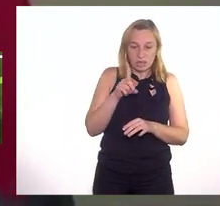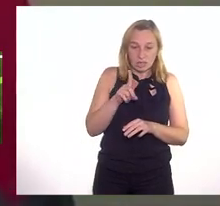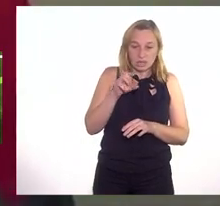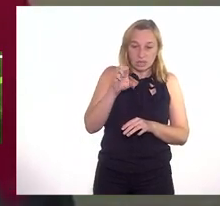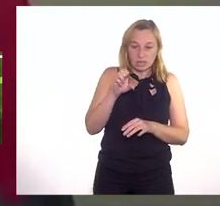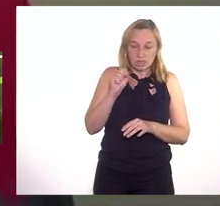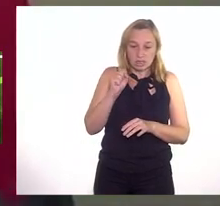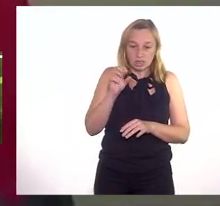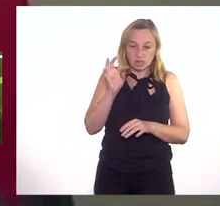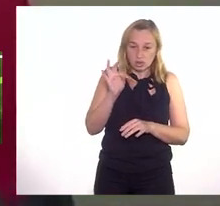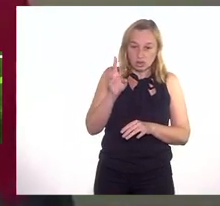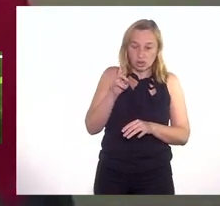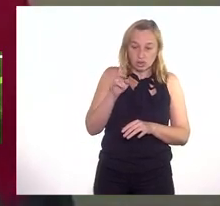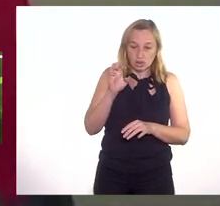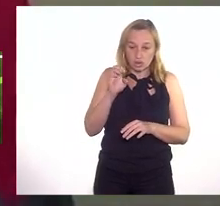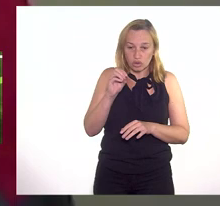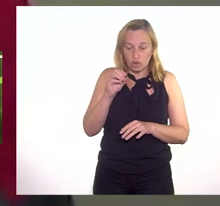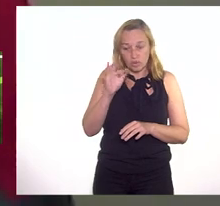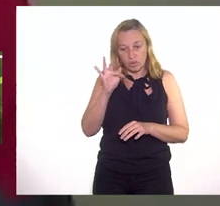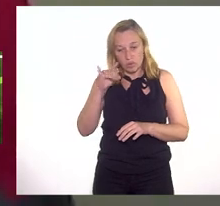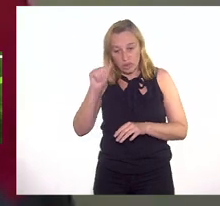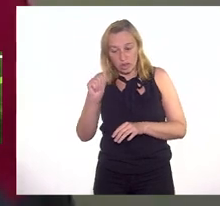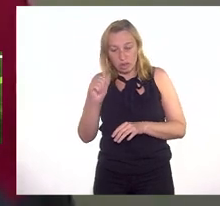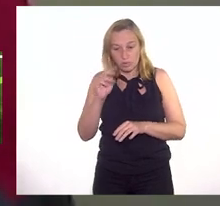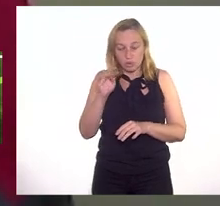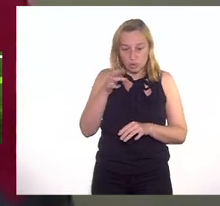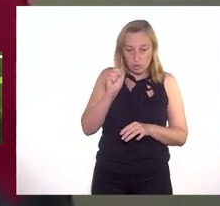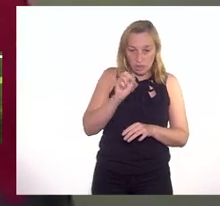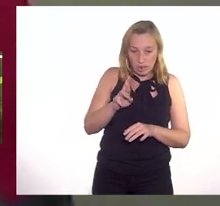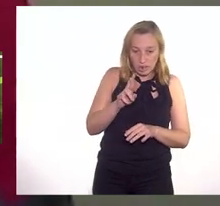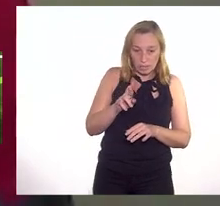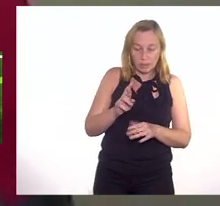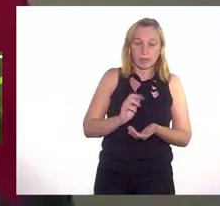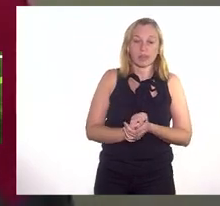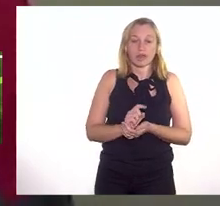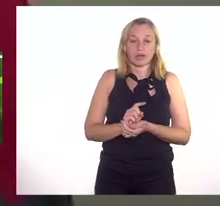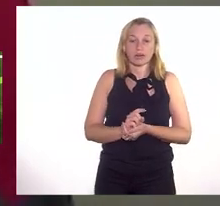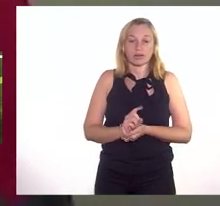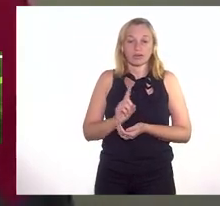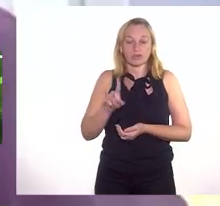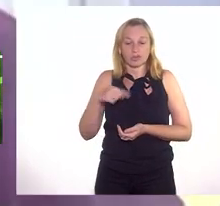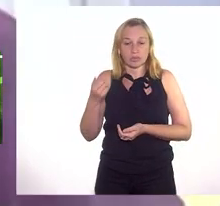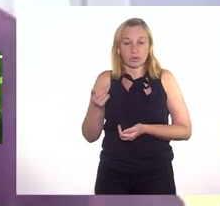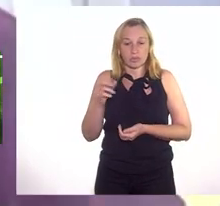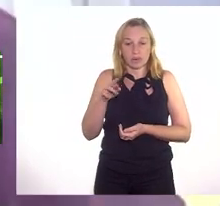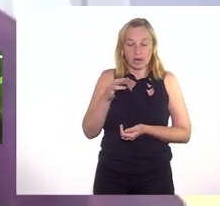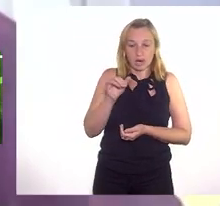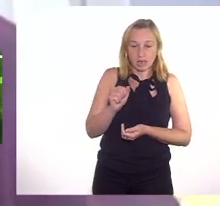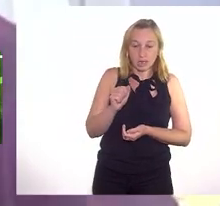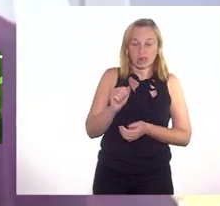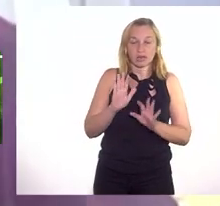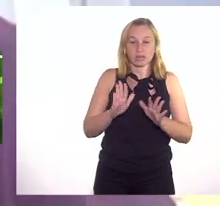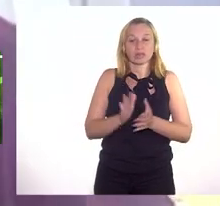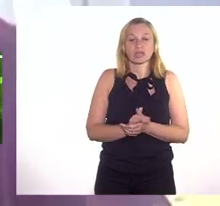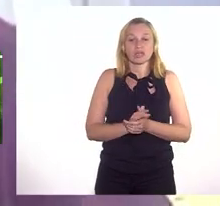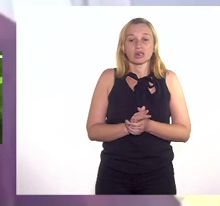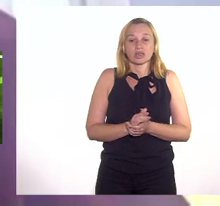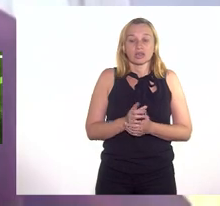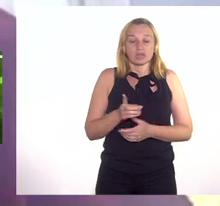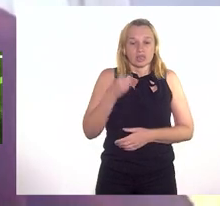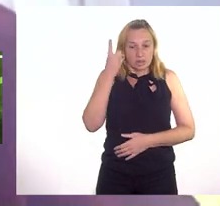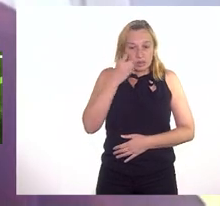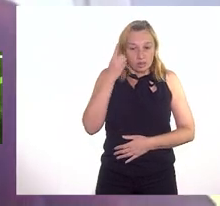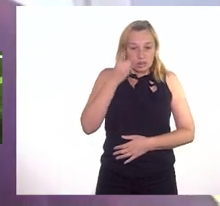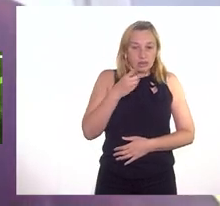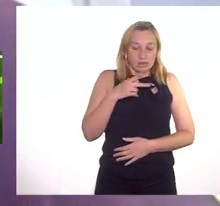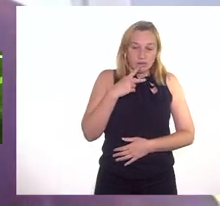Fernanda Fialho, para sua brevíssima consideração, em seguida, Maria Clara. Deputada, a gente até tentou fazer, né, Cristiane, está